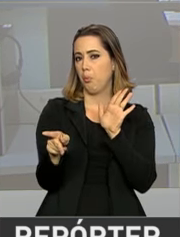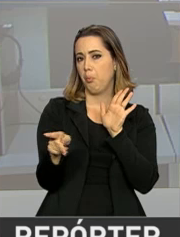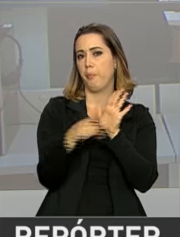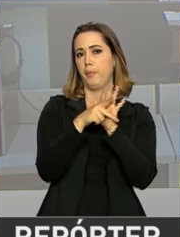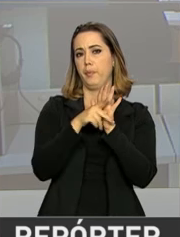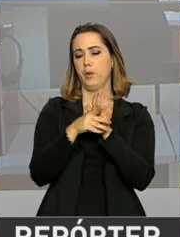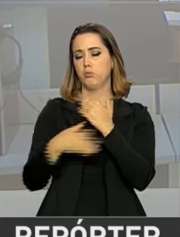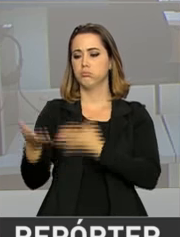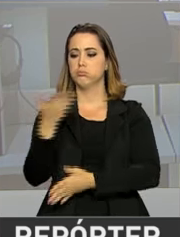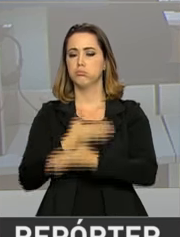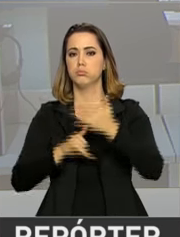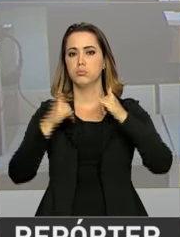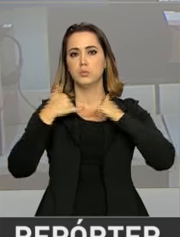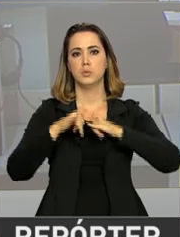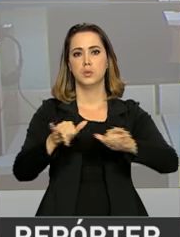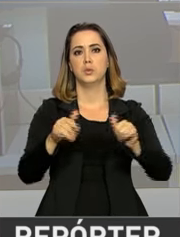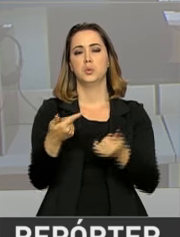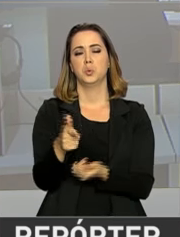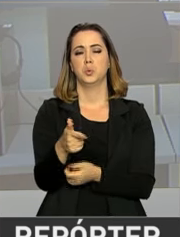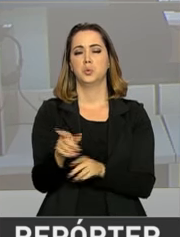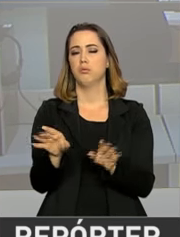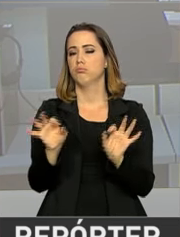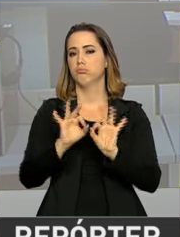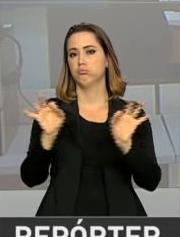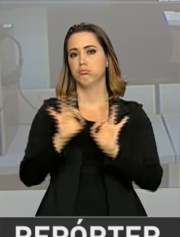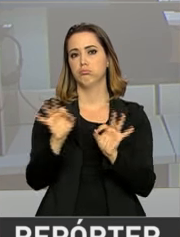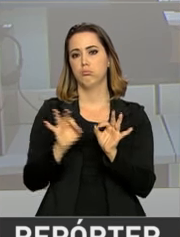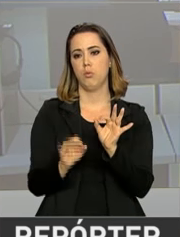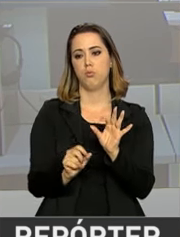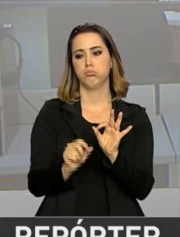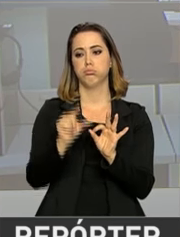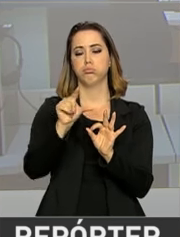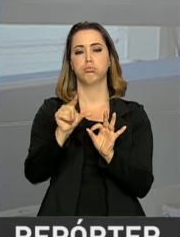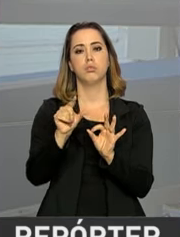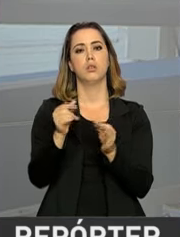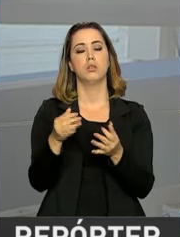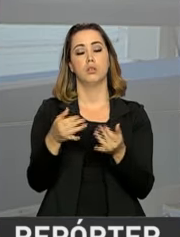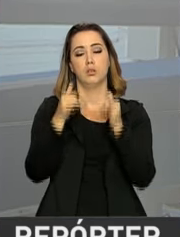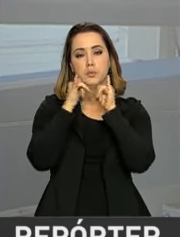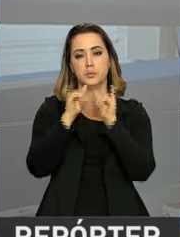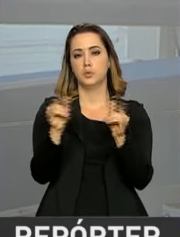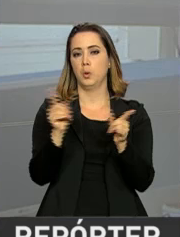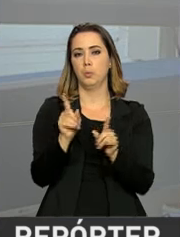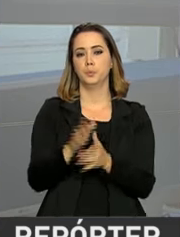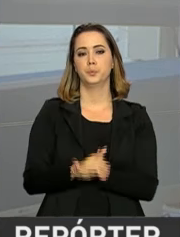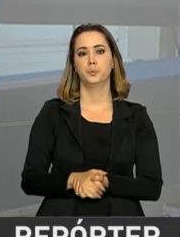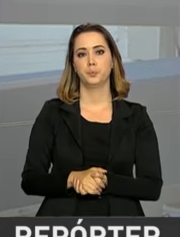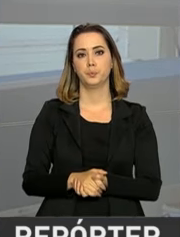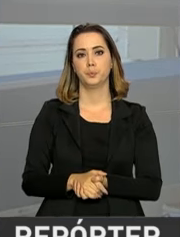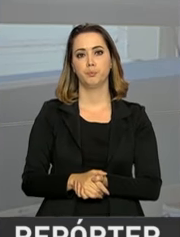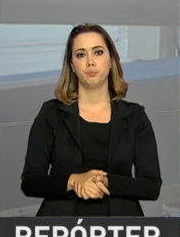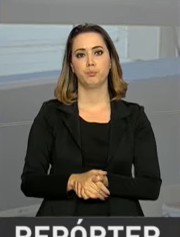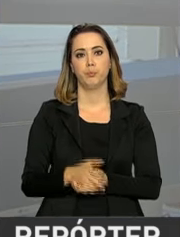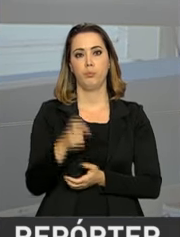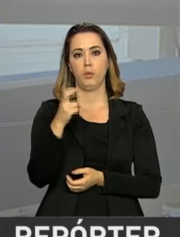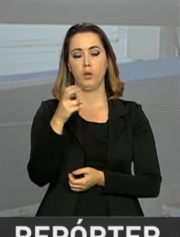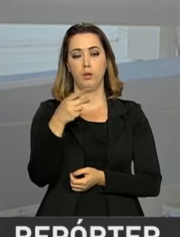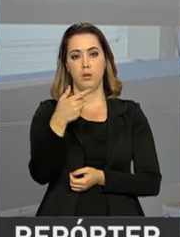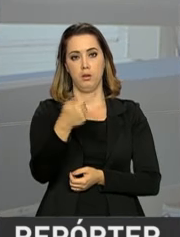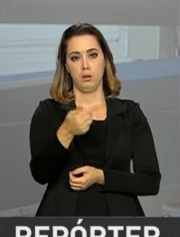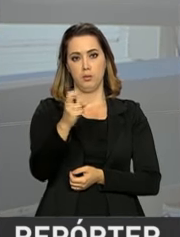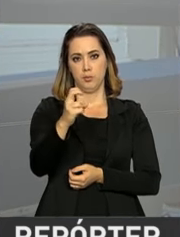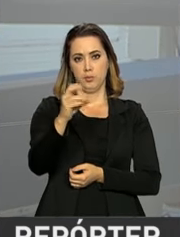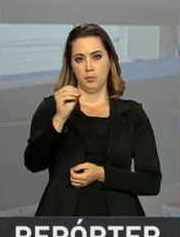elétrica Não Vai resultar em novos encargos para os consumidores R 750 milhões de reais ao